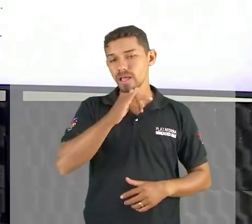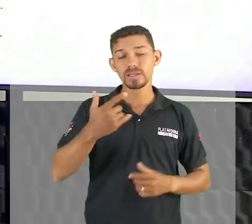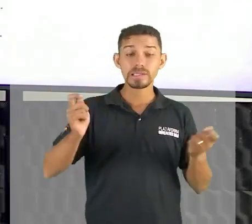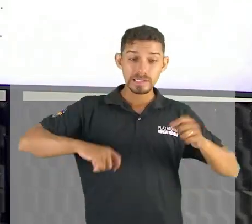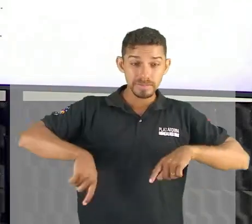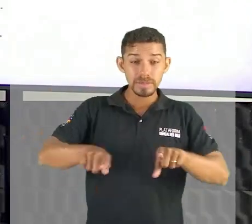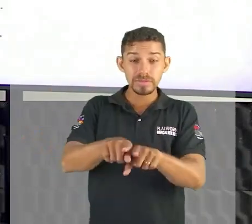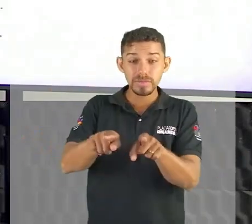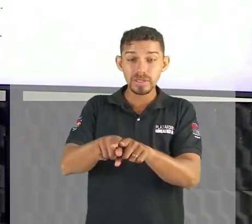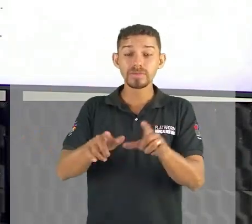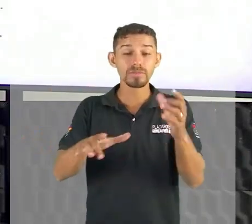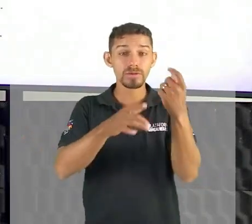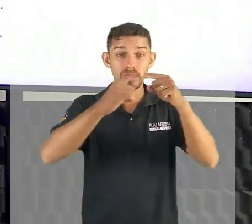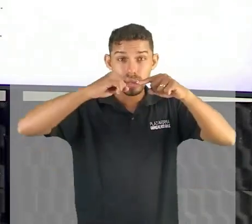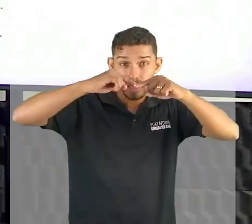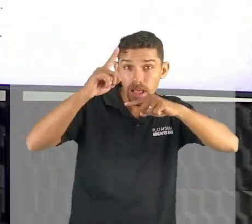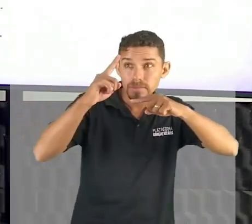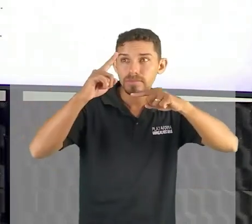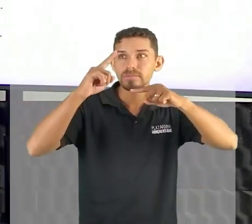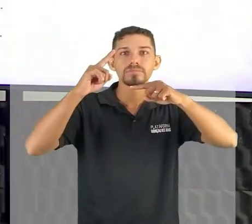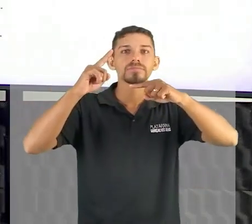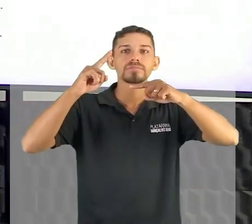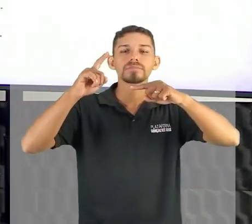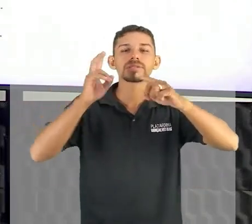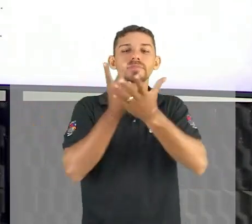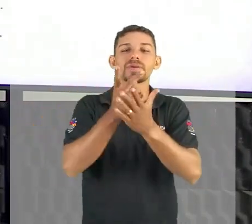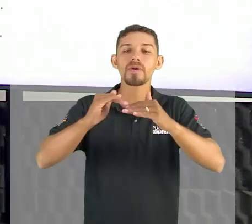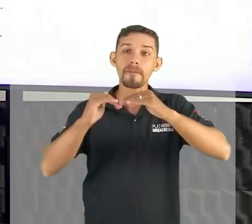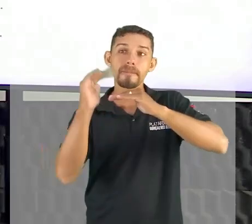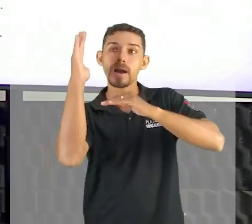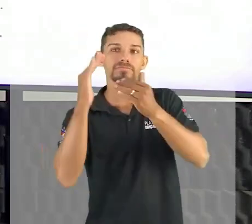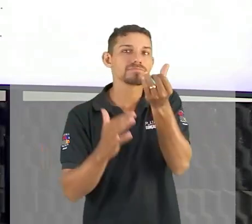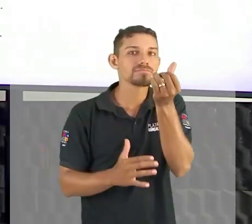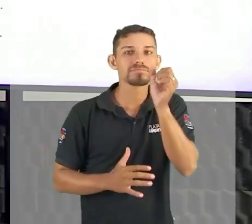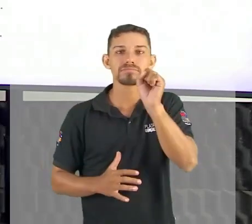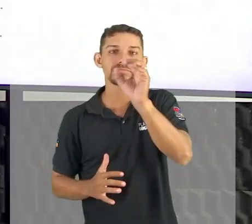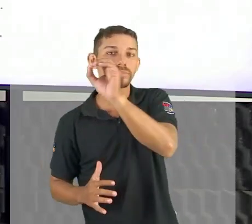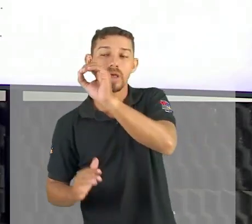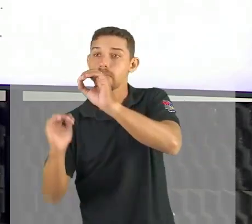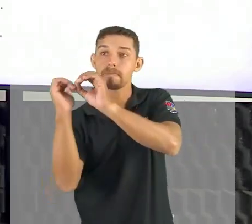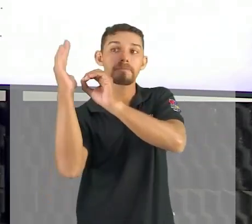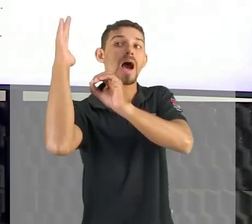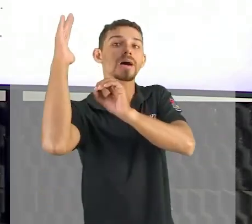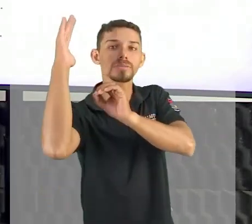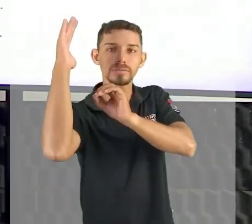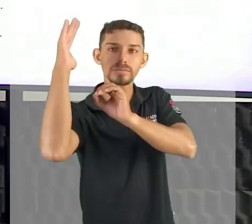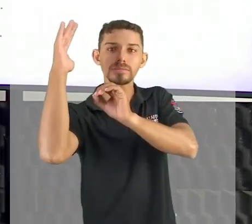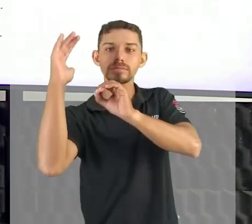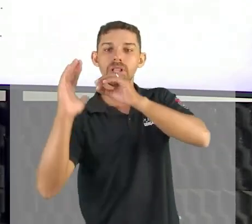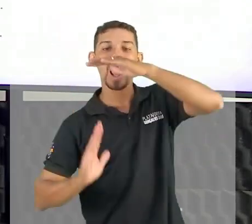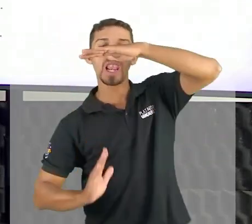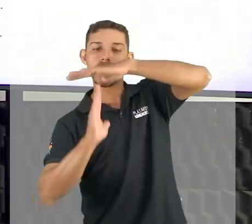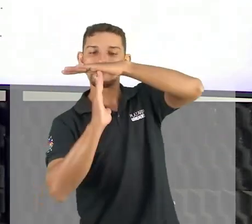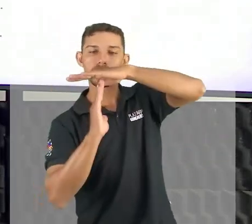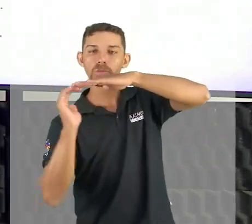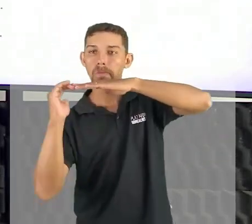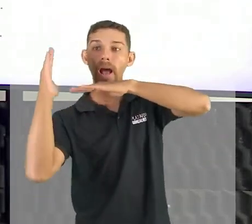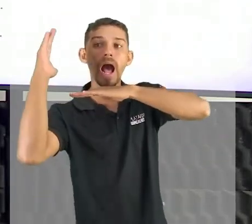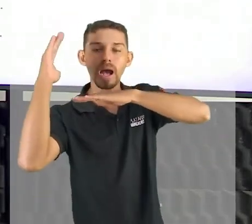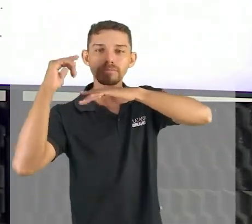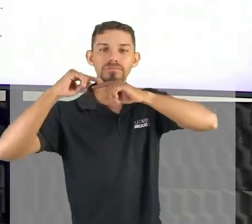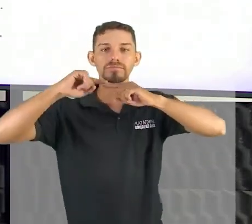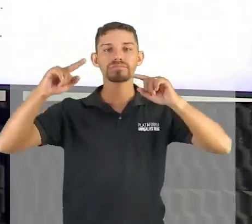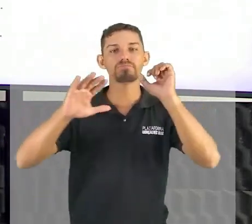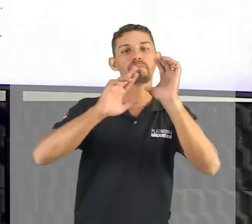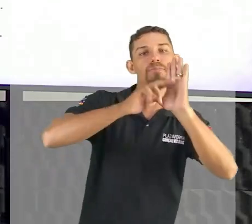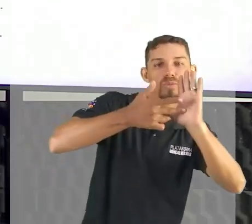deve desarmar desligar sempre que houver passagem de corrente elétrica superior à permitida no dispositivo